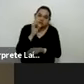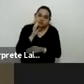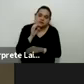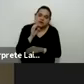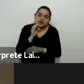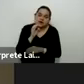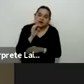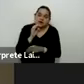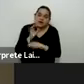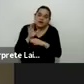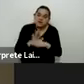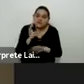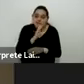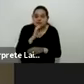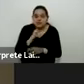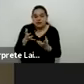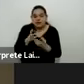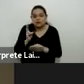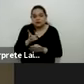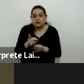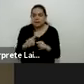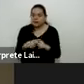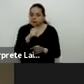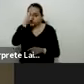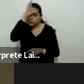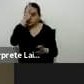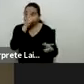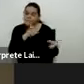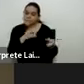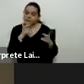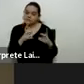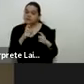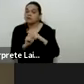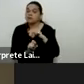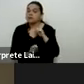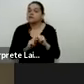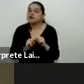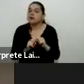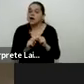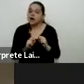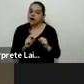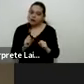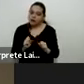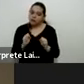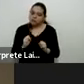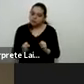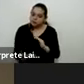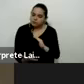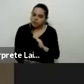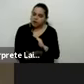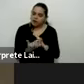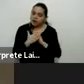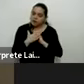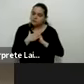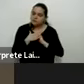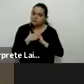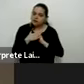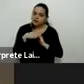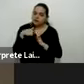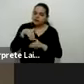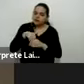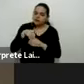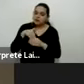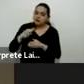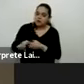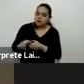percebeu que, como eu te disse anteriormente, pode fazer alguma política pública, alguma política de ajuda,